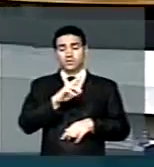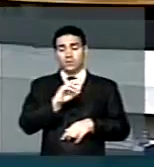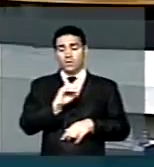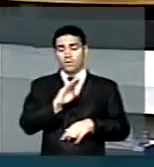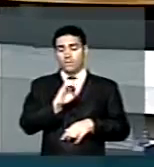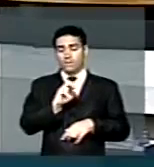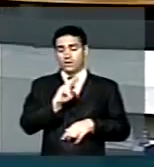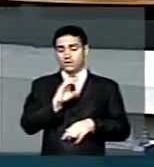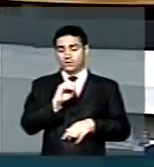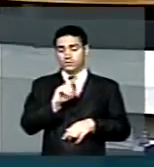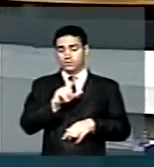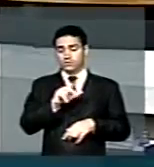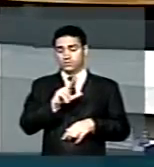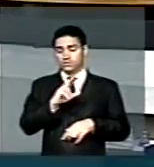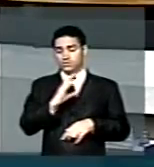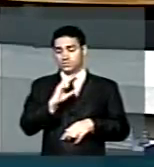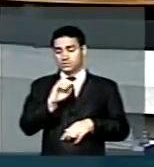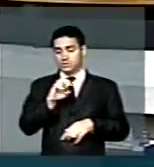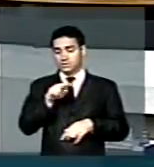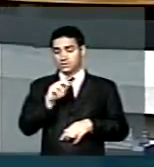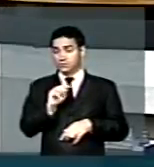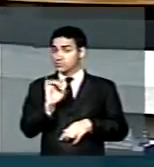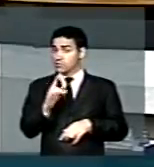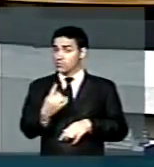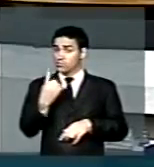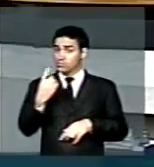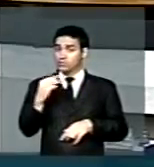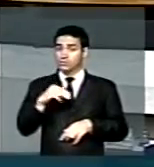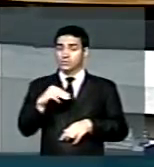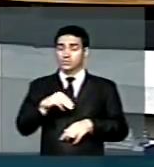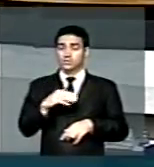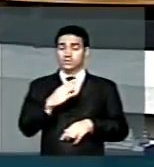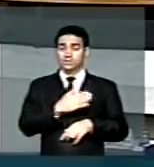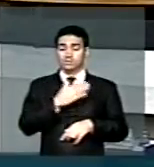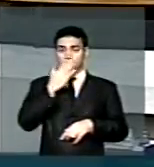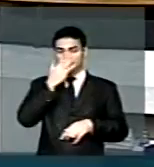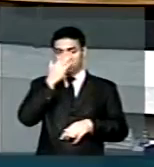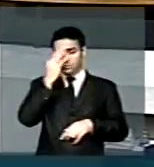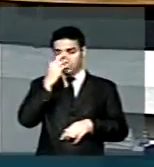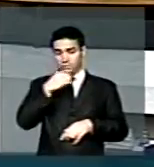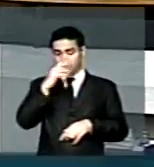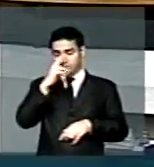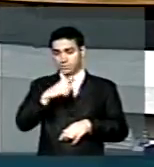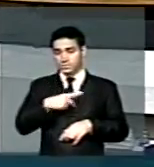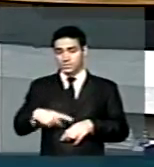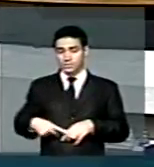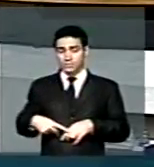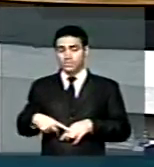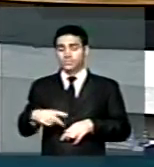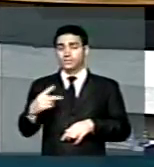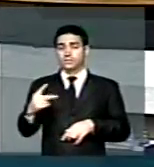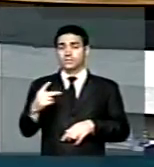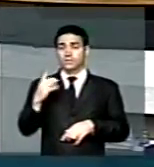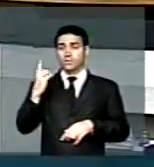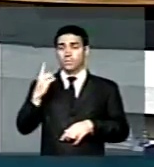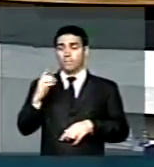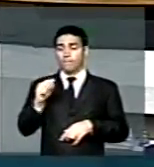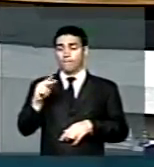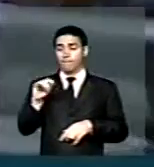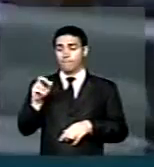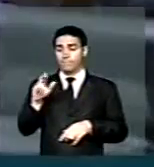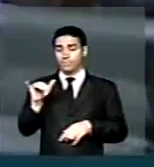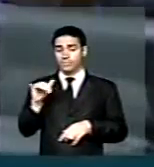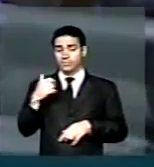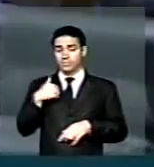Roberto Lucena, um minuto apenas, deputado Jundiapi. Senhor presidente, deputado Amauri Teixeira,